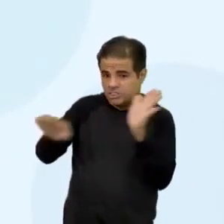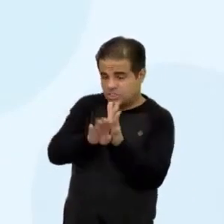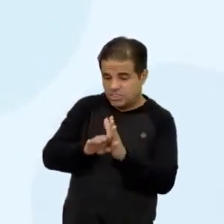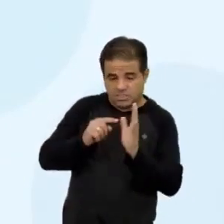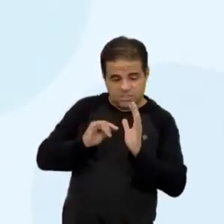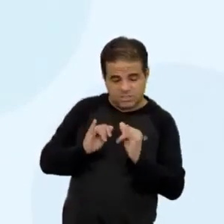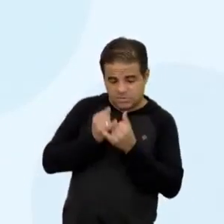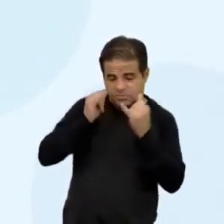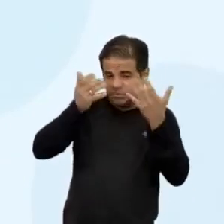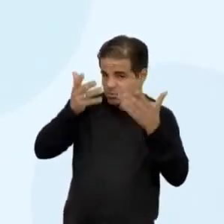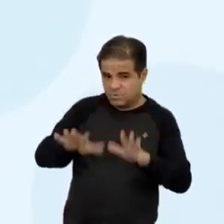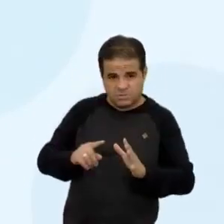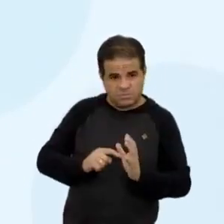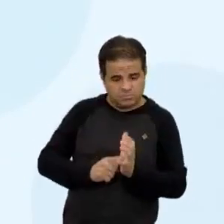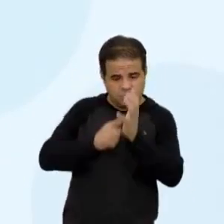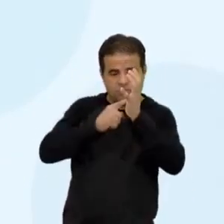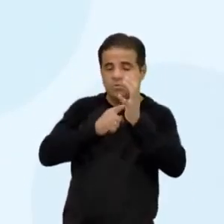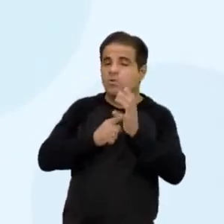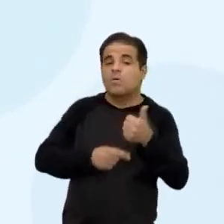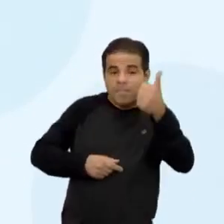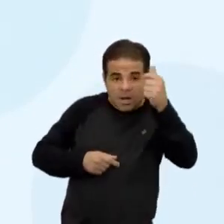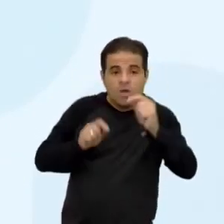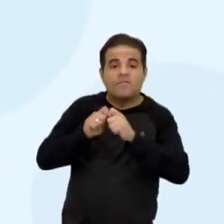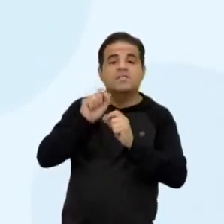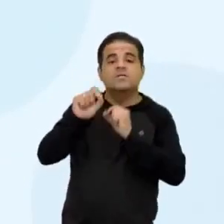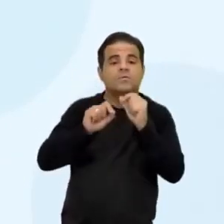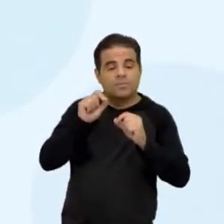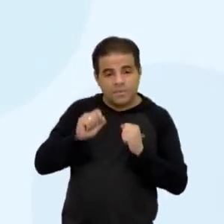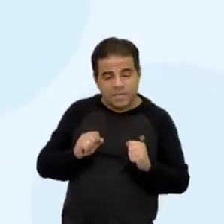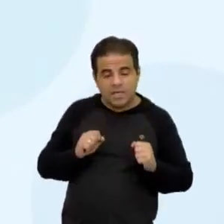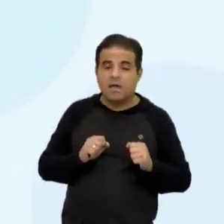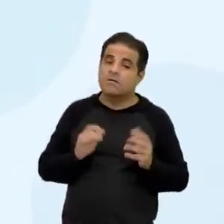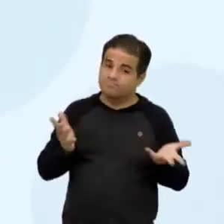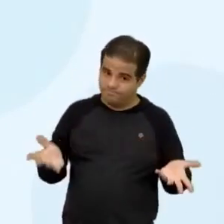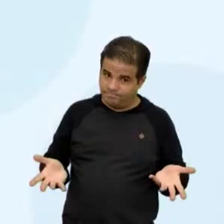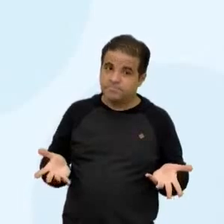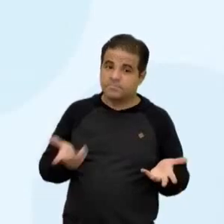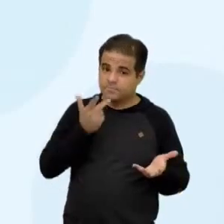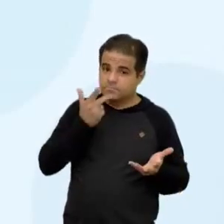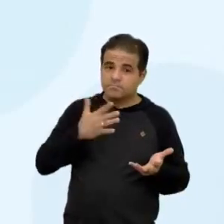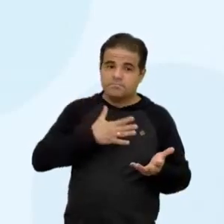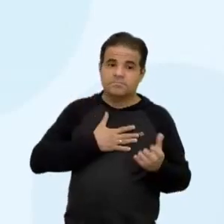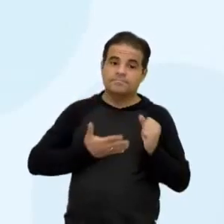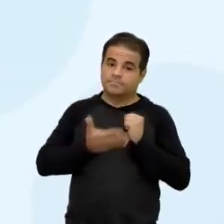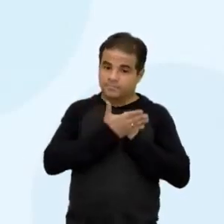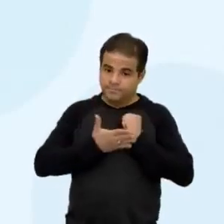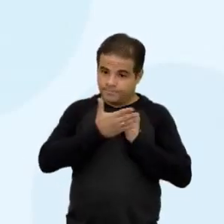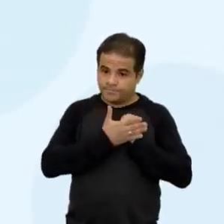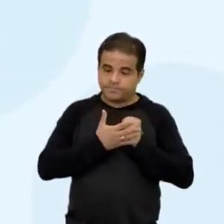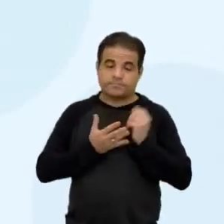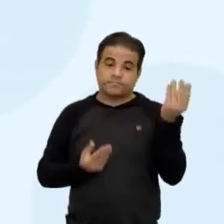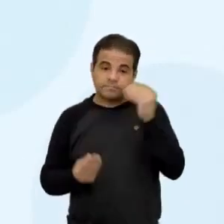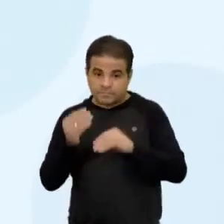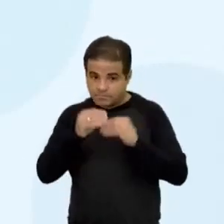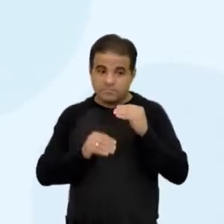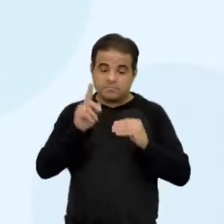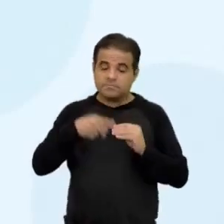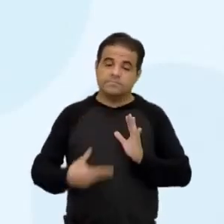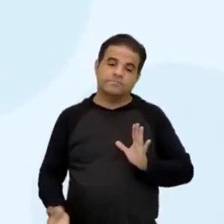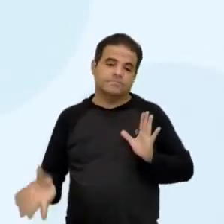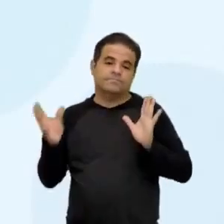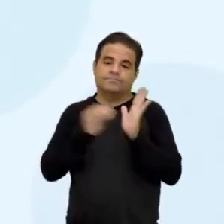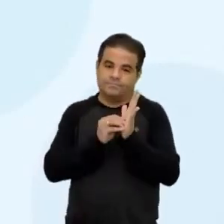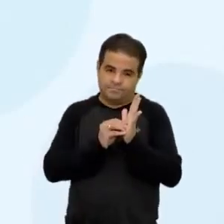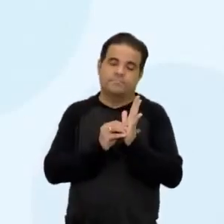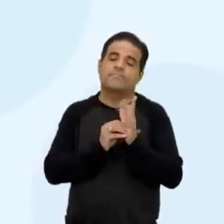não quero que o motor ligue, o melhor, né? Aí, eu estou falando na minha base do que eu estou montando, é colocar o